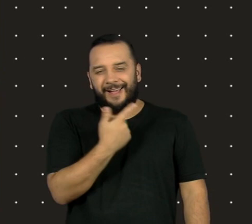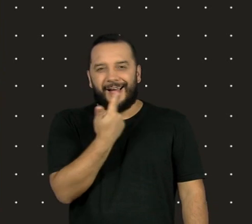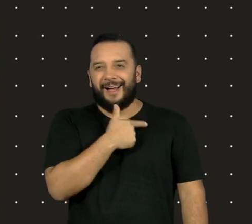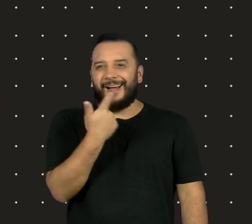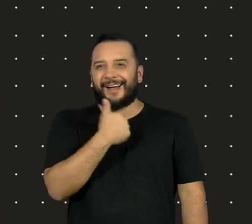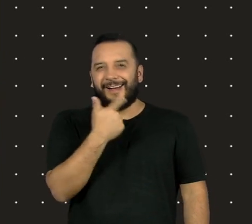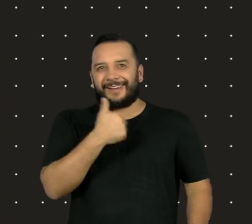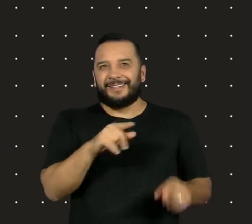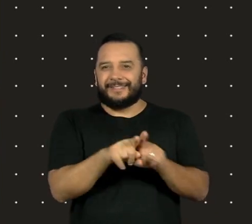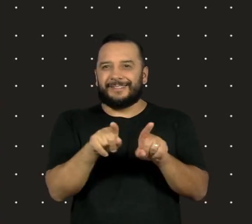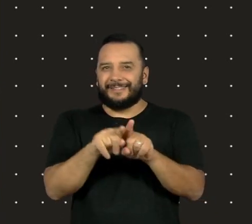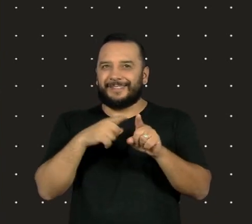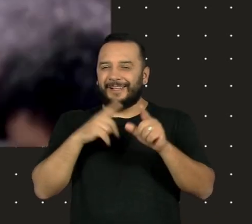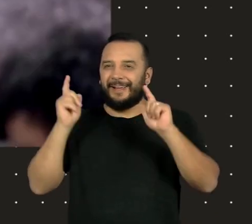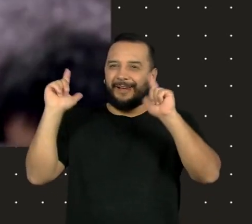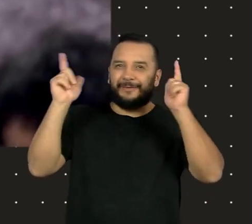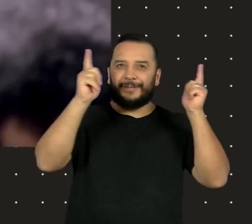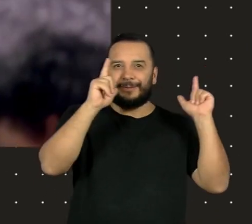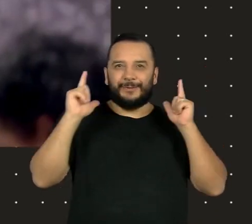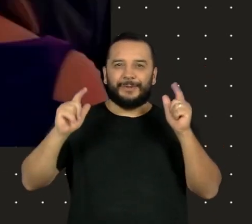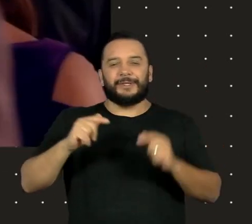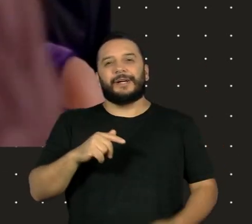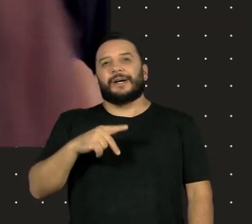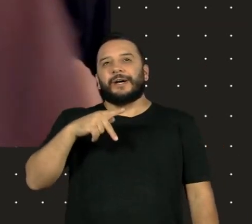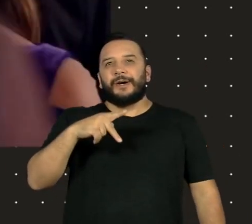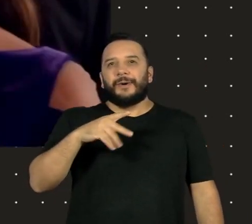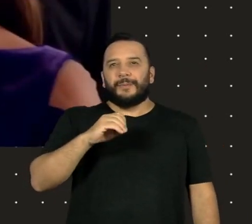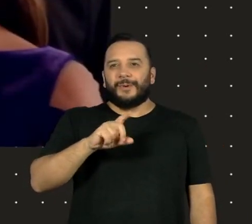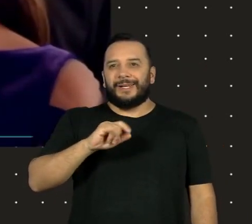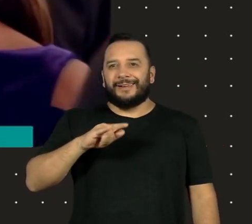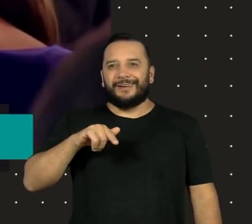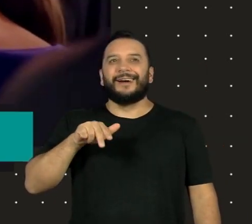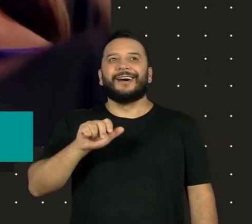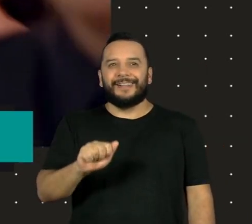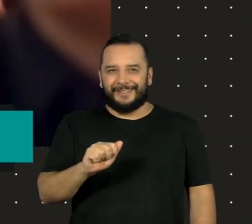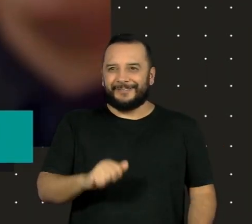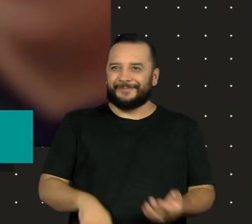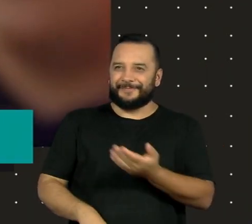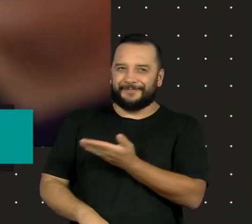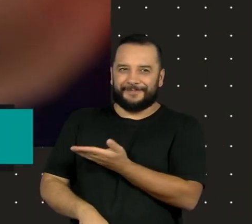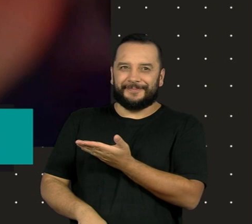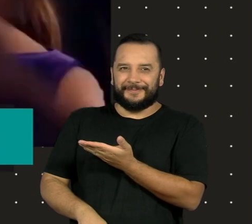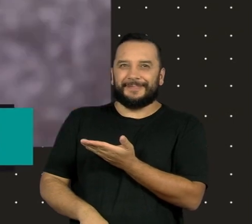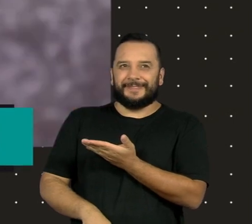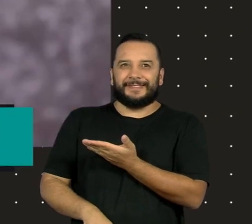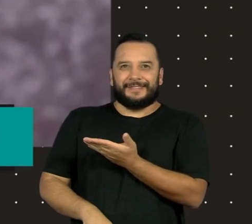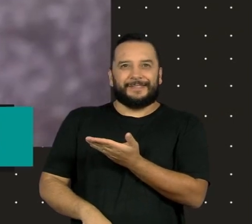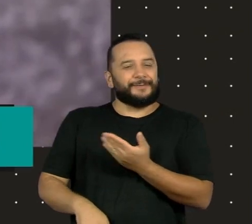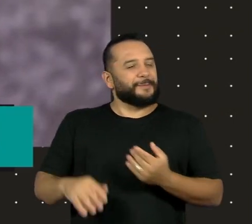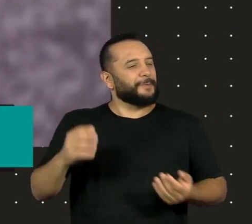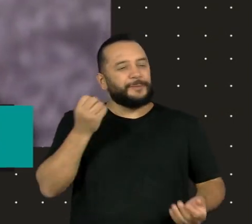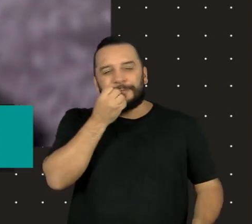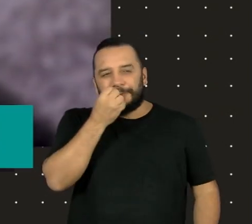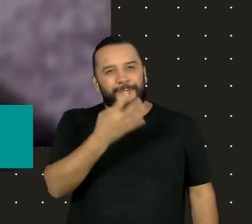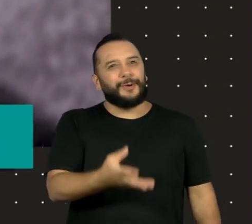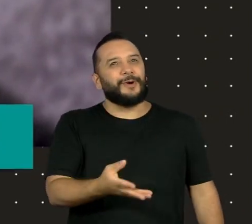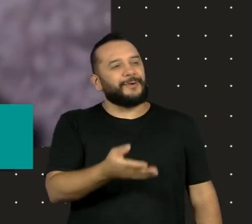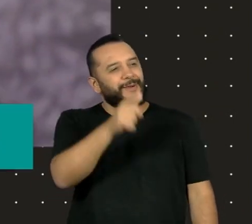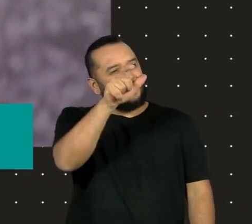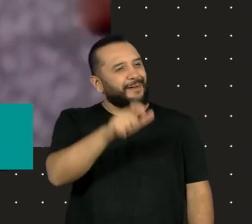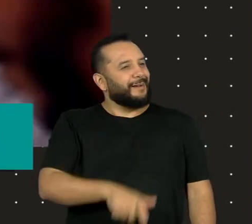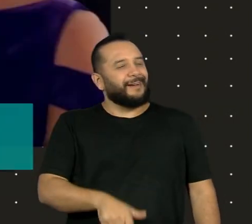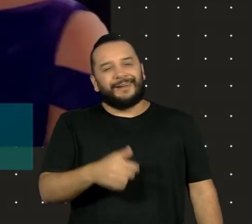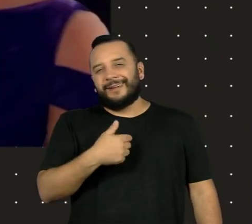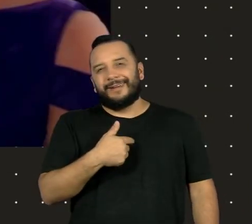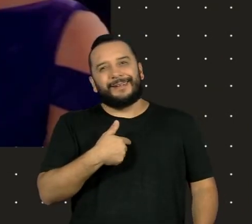Aventuras de Poliana e Poliana Moça. Então foi uma delícia. É uma pessoa deliciosa, é uma pessoa maravilhosa